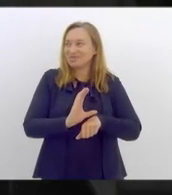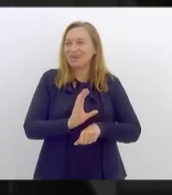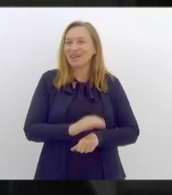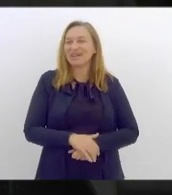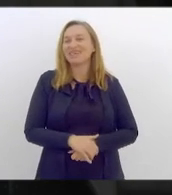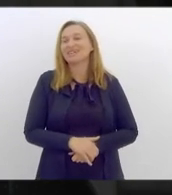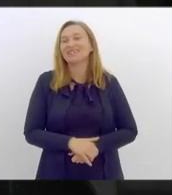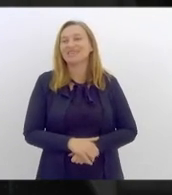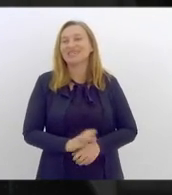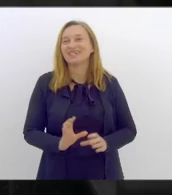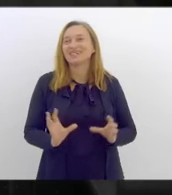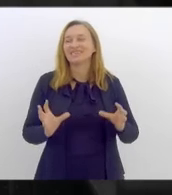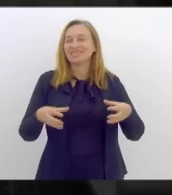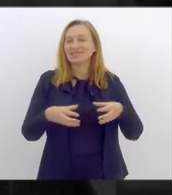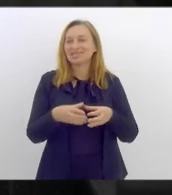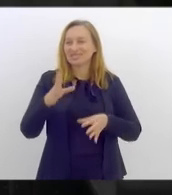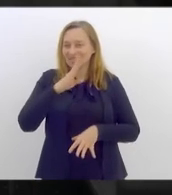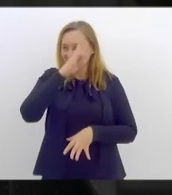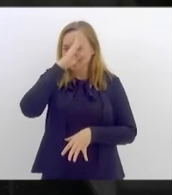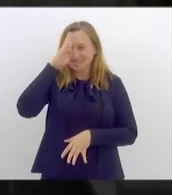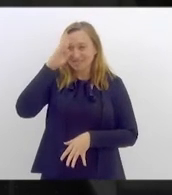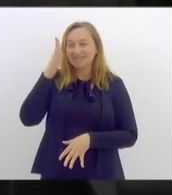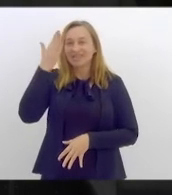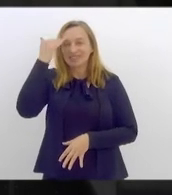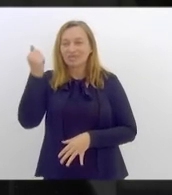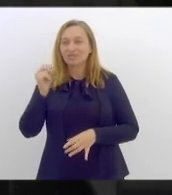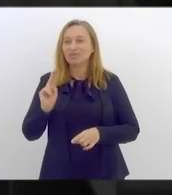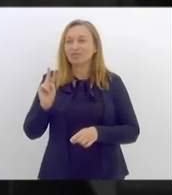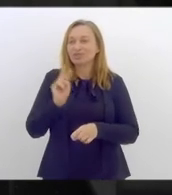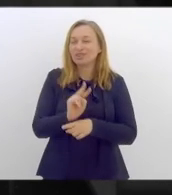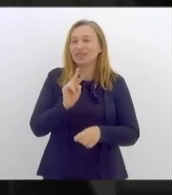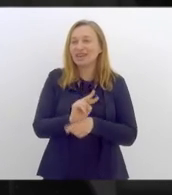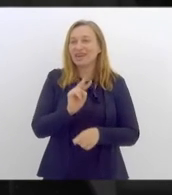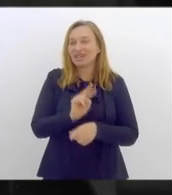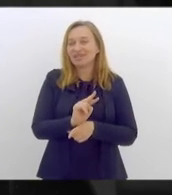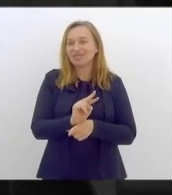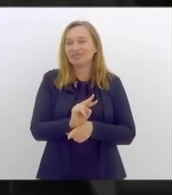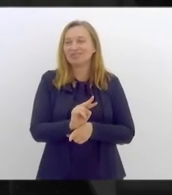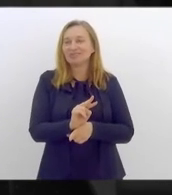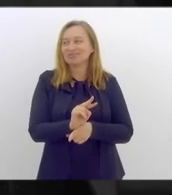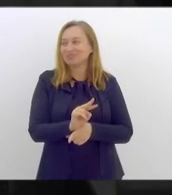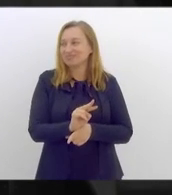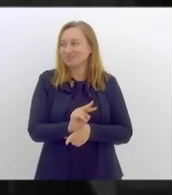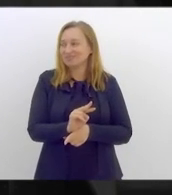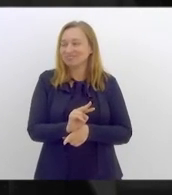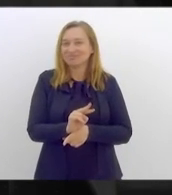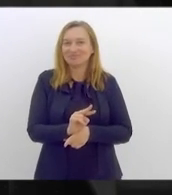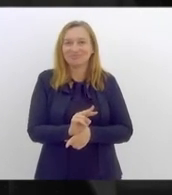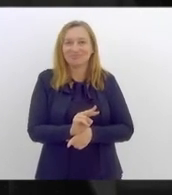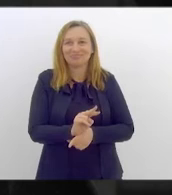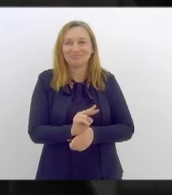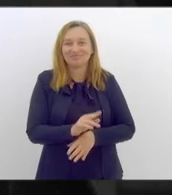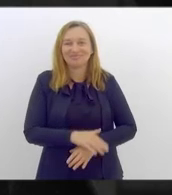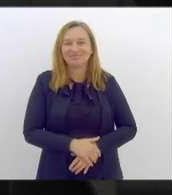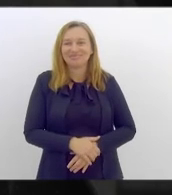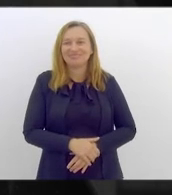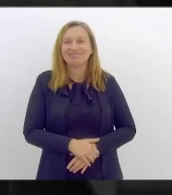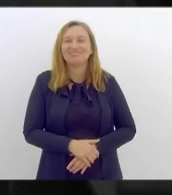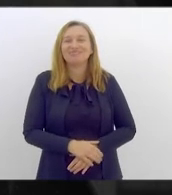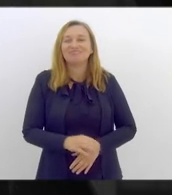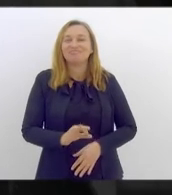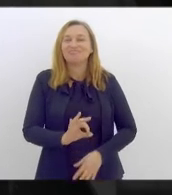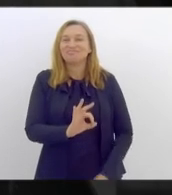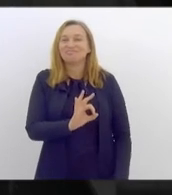que a comunidade acadêmica Saiba como a energia da violência no caso especificamente Foi contratada uma Major da Polícia